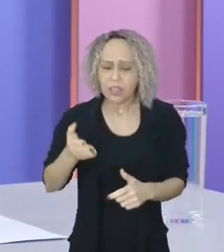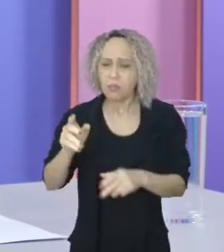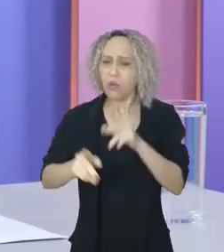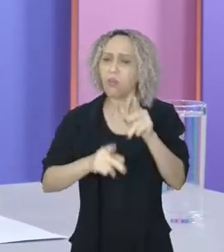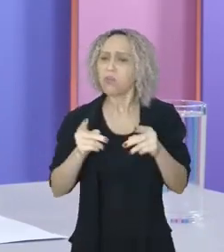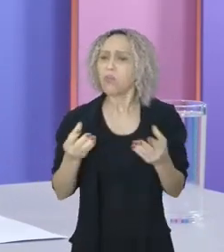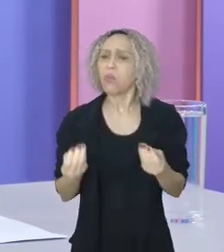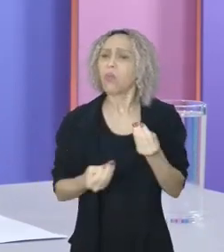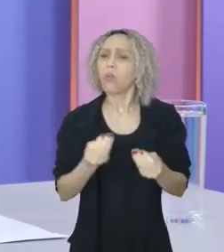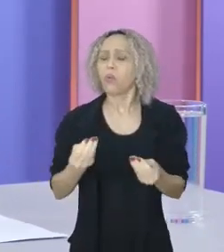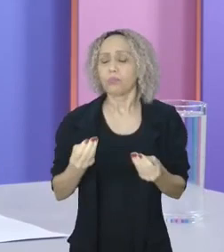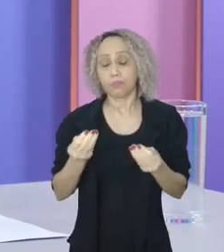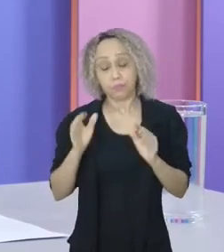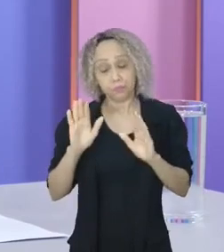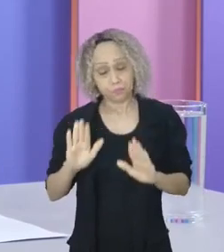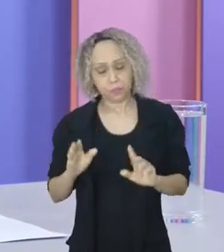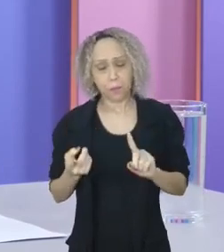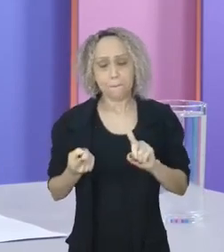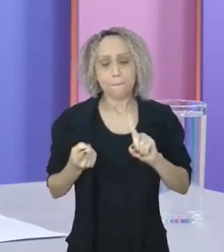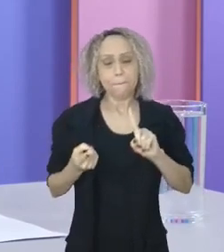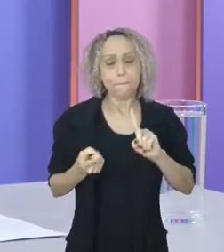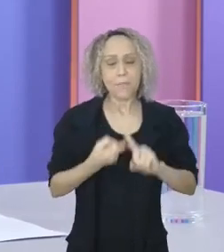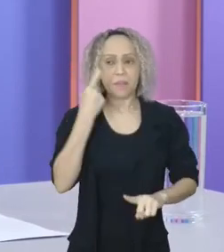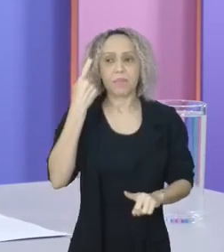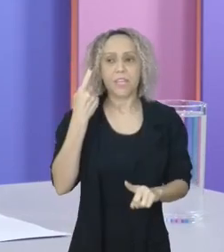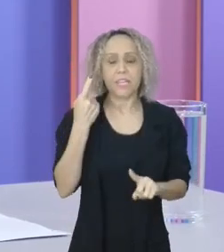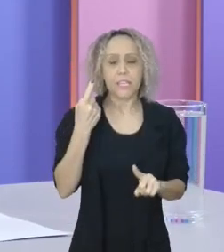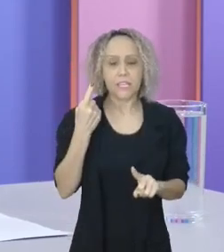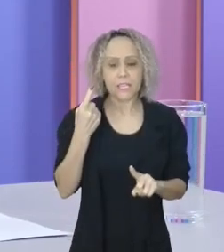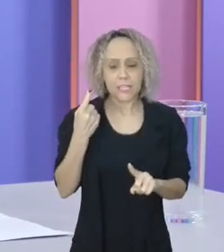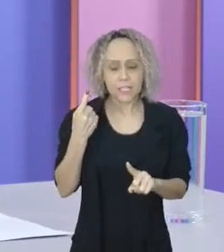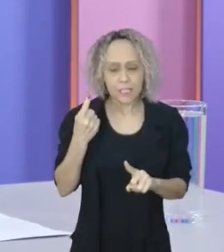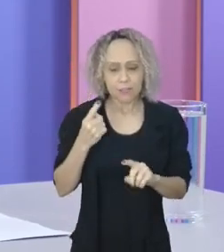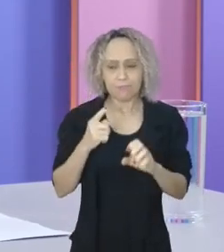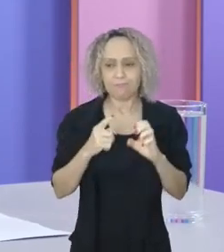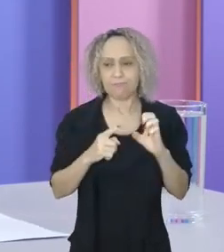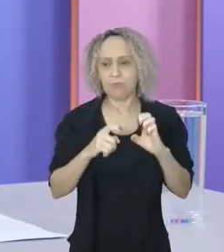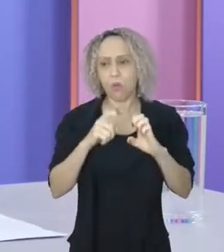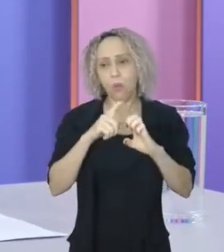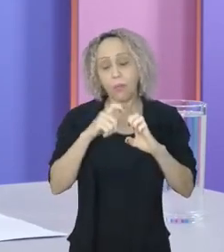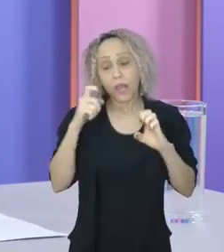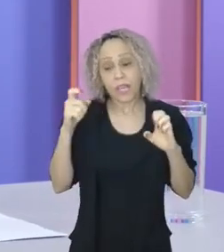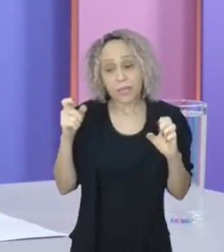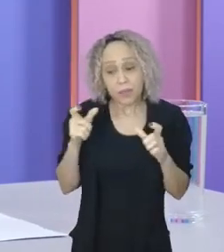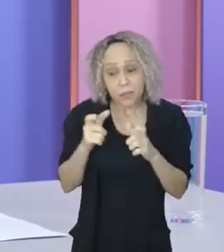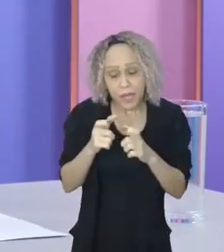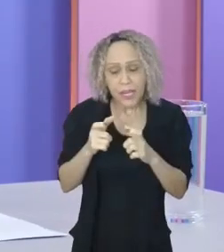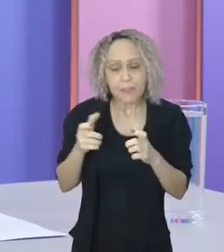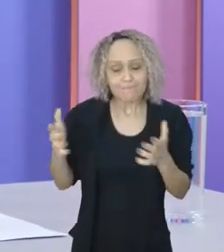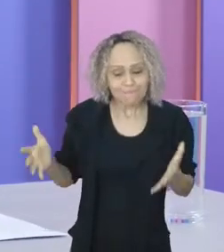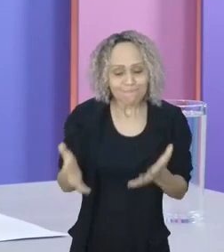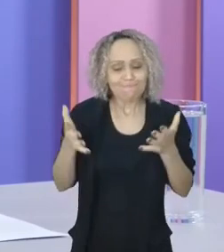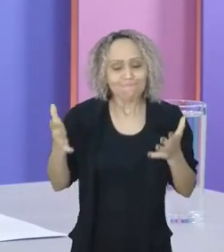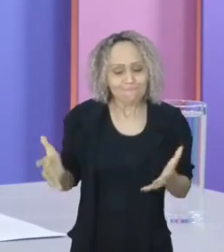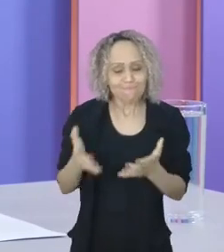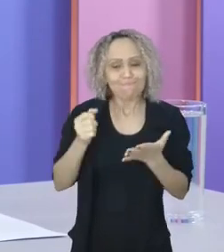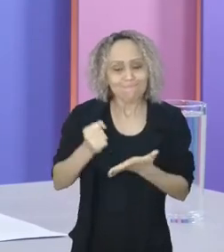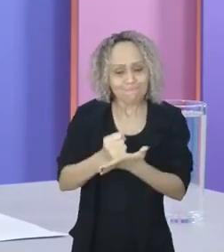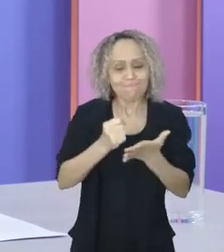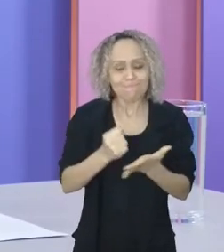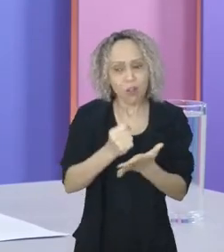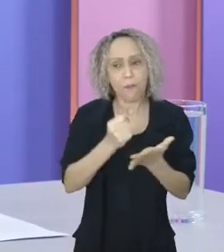Primeiro, incentivando os pequenos empreendimentos, incentivando para que eles sejam